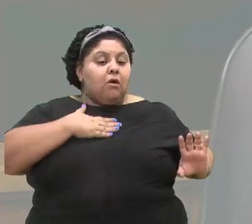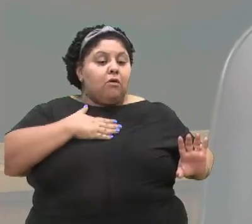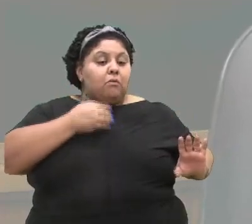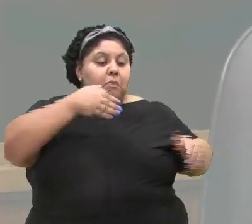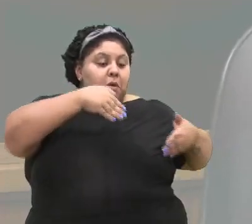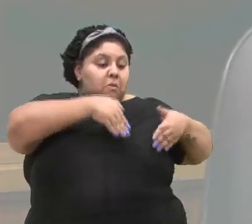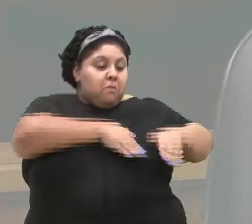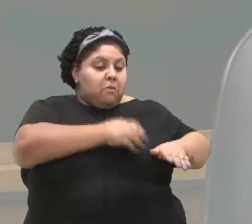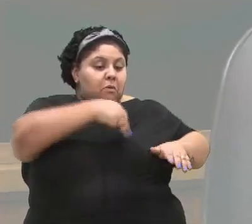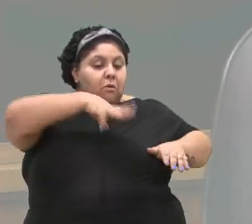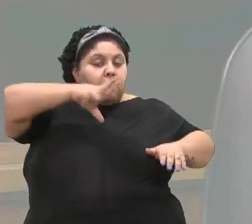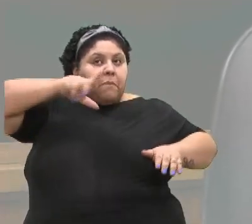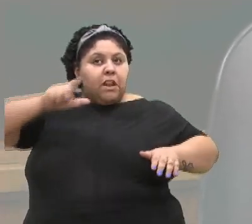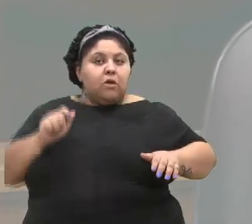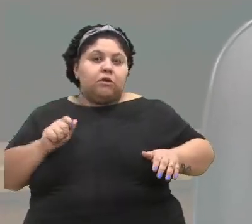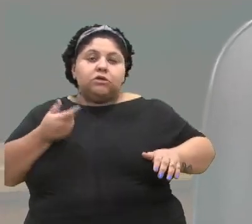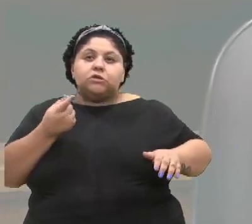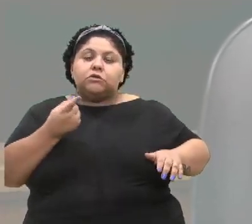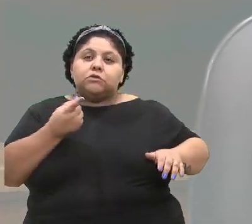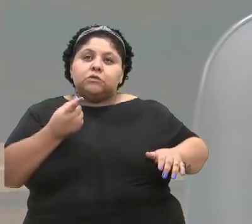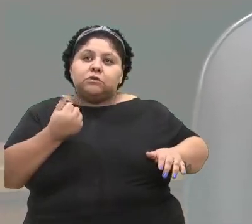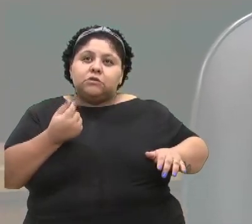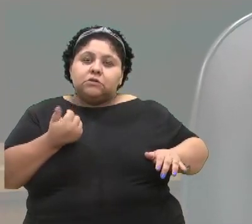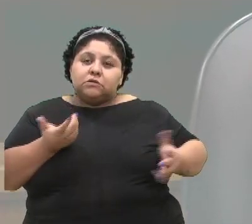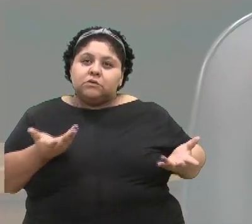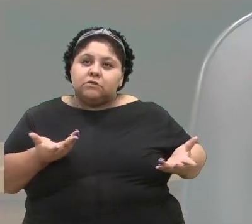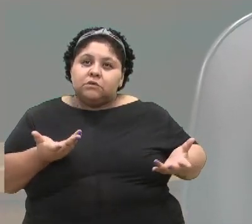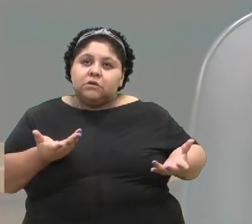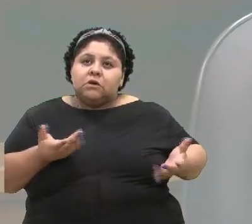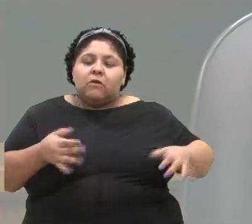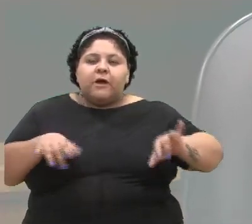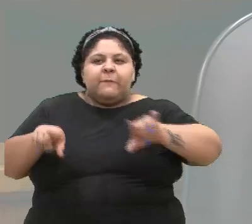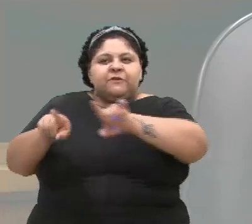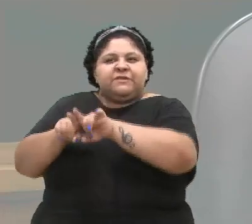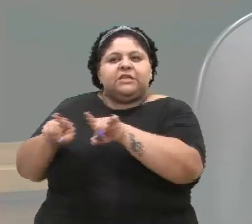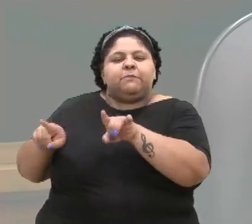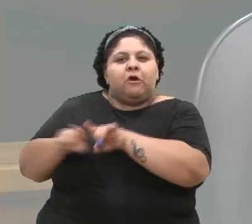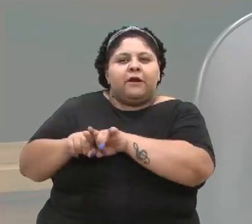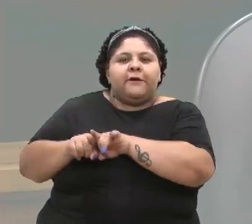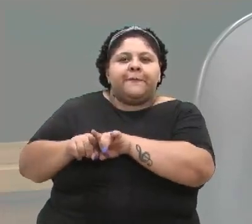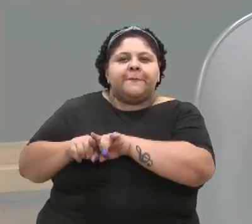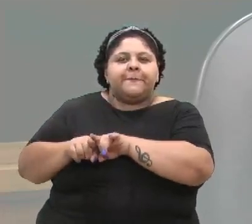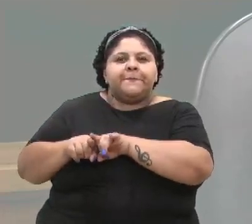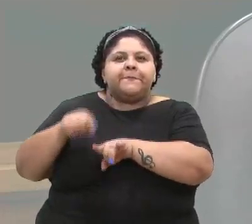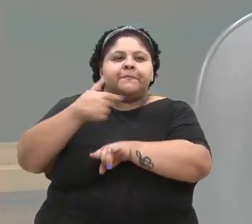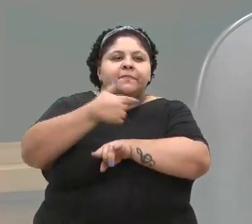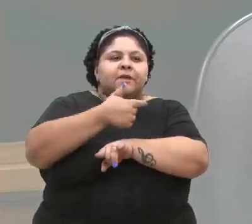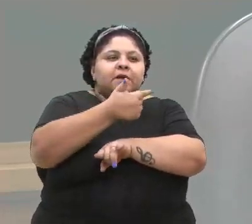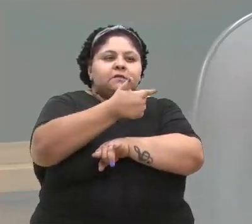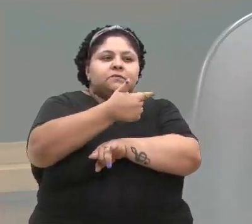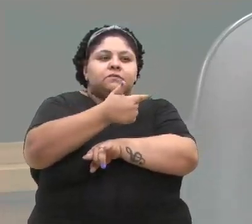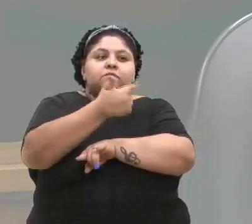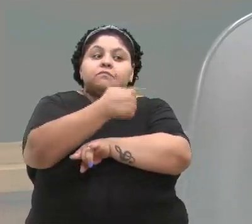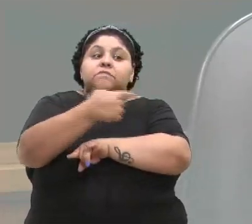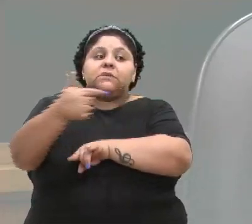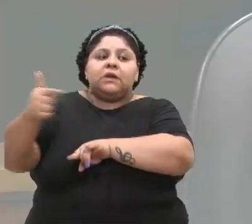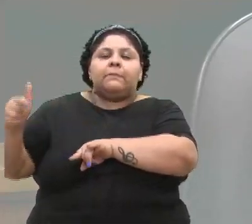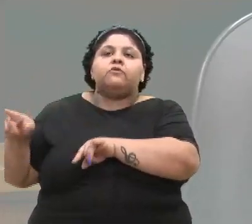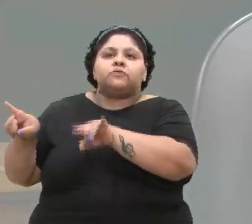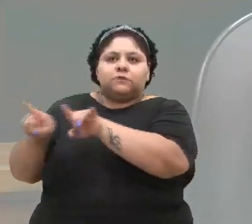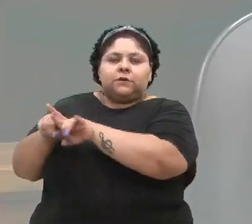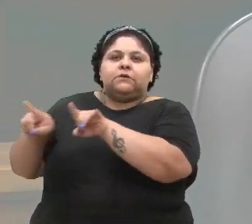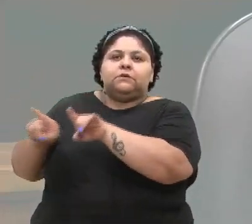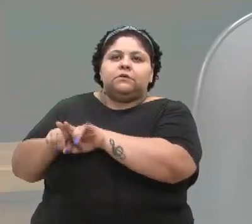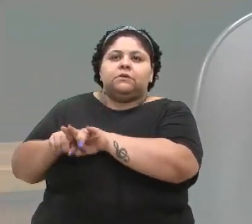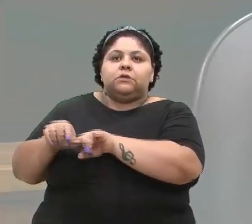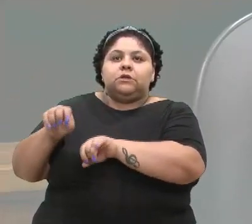lucro e tudo bem. Quem se ferra é o trabalhador. E outra coisa, quem faz uso